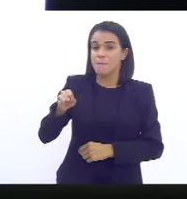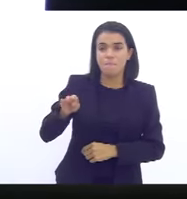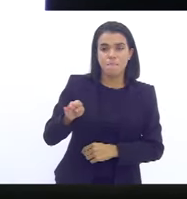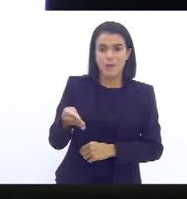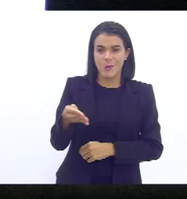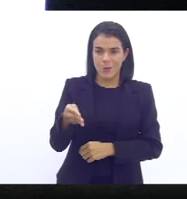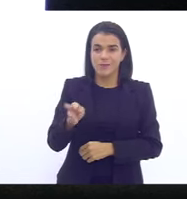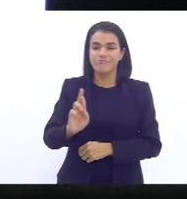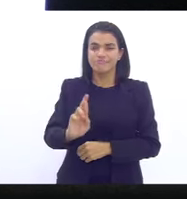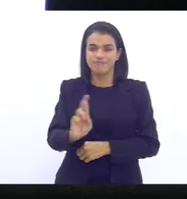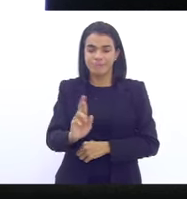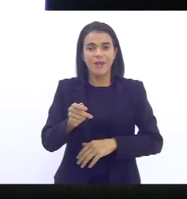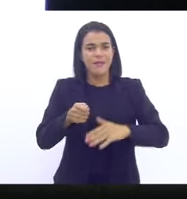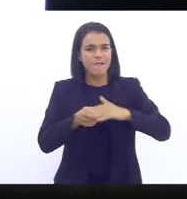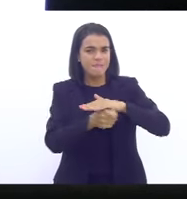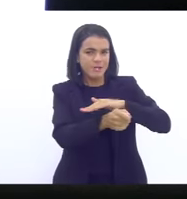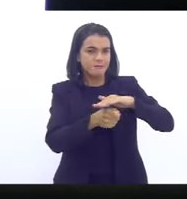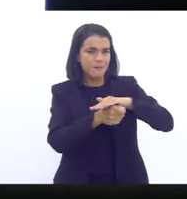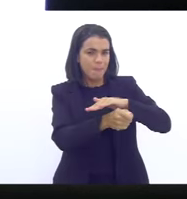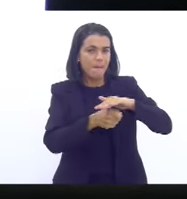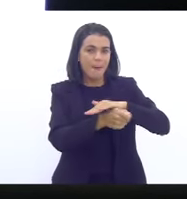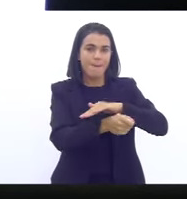reais.